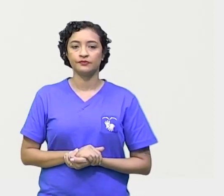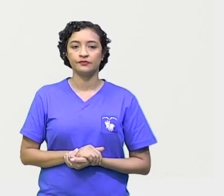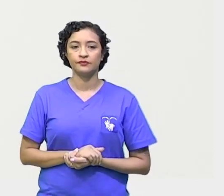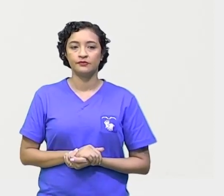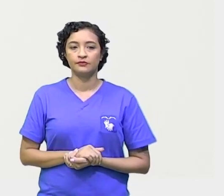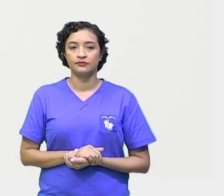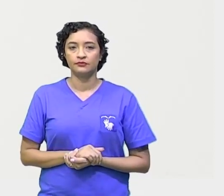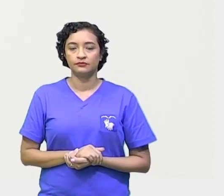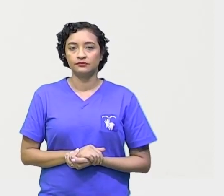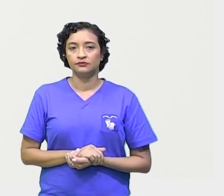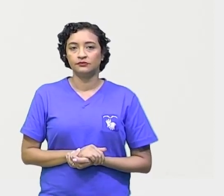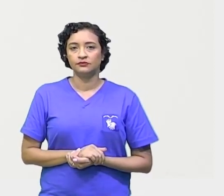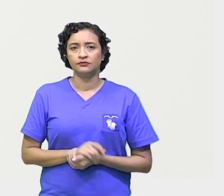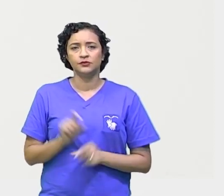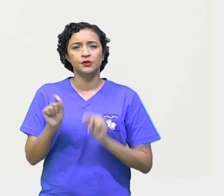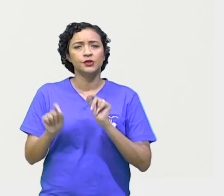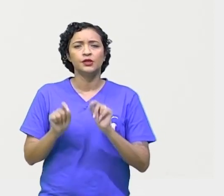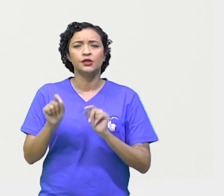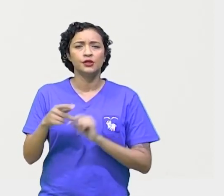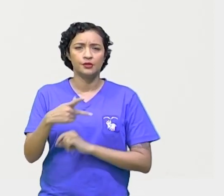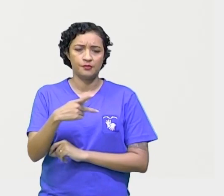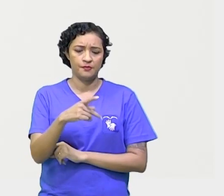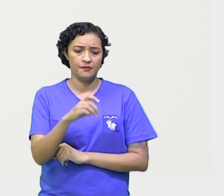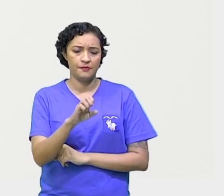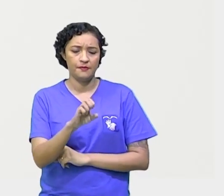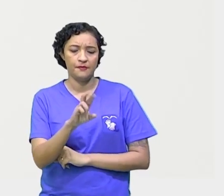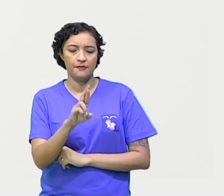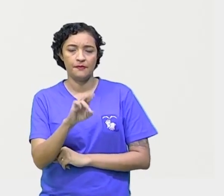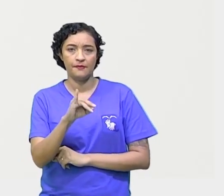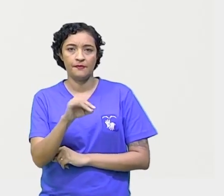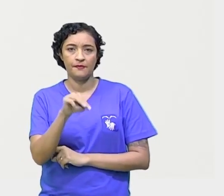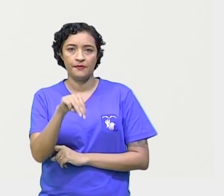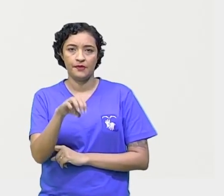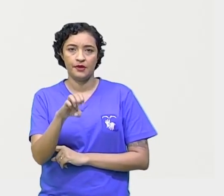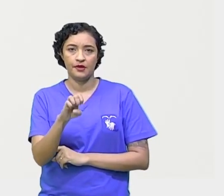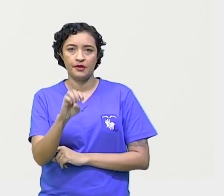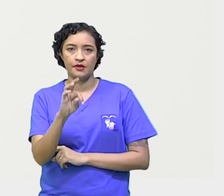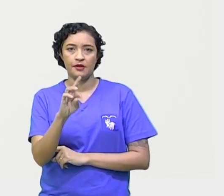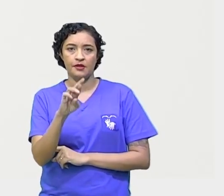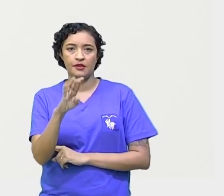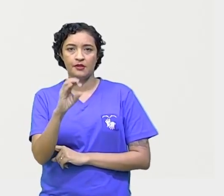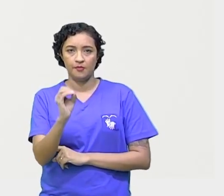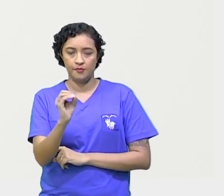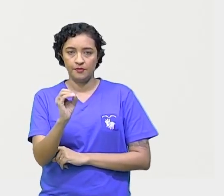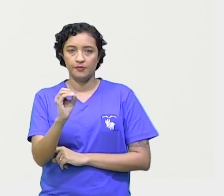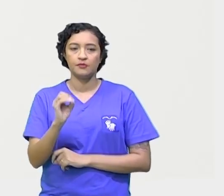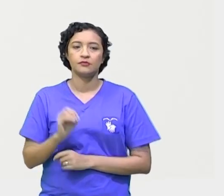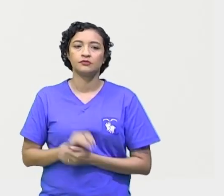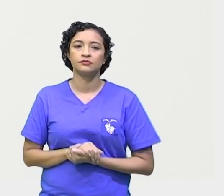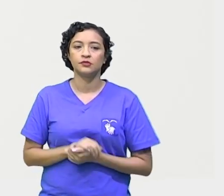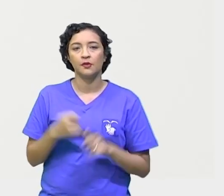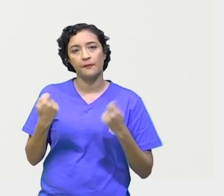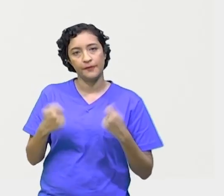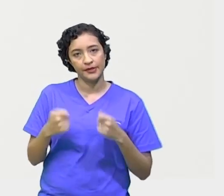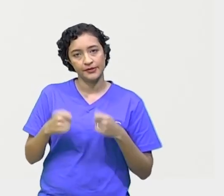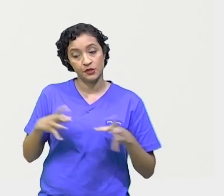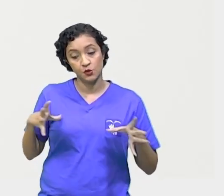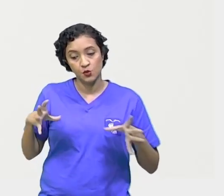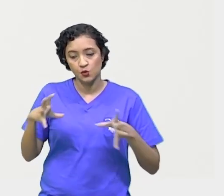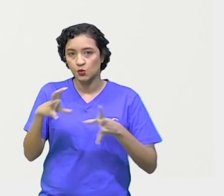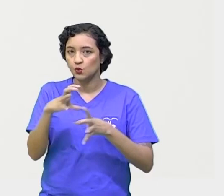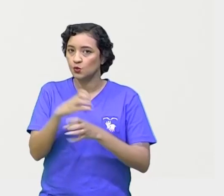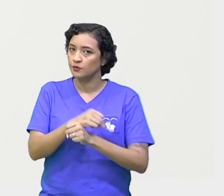dez quem vai ser o perímetro o perímetro vai ser toda essa soma aqui ó vou ter que tomar todos esses